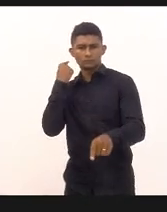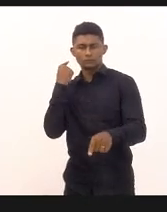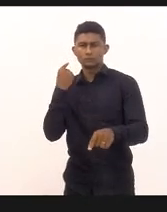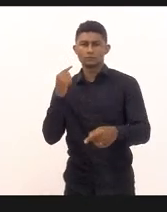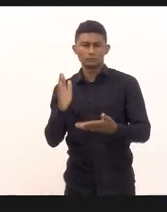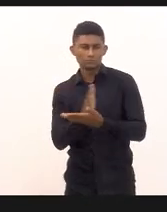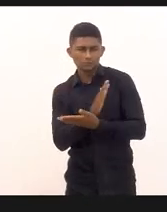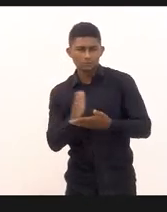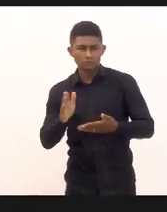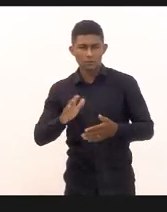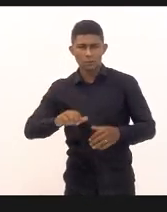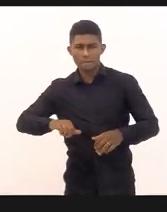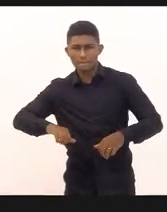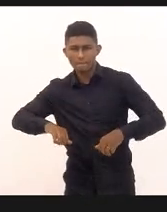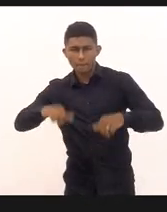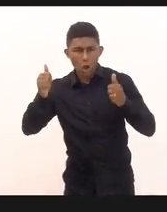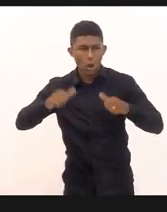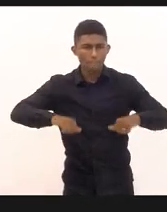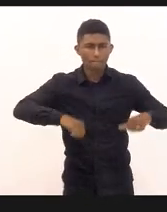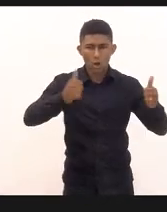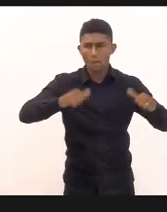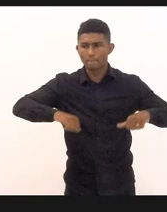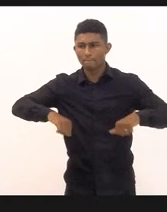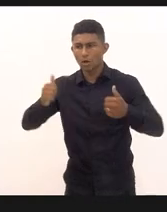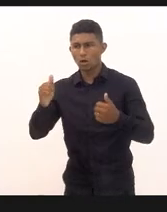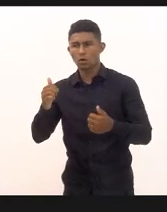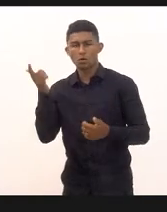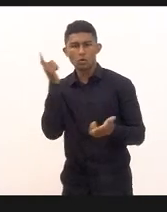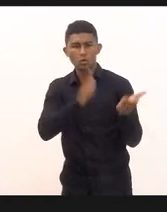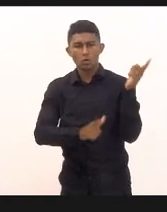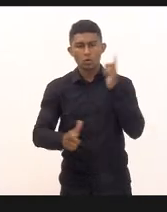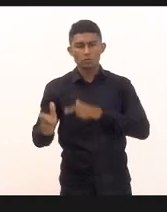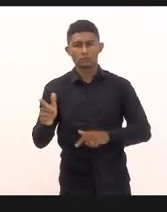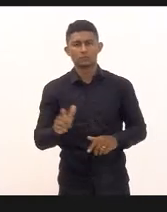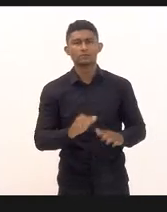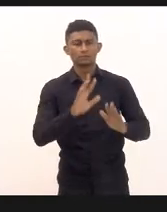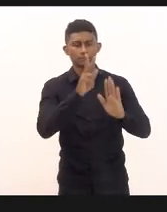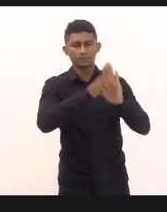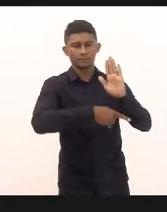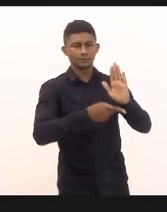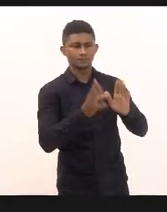foram conquistadas também, que talvez não foram citadas aí, mas estão no bojo do projeto.